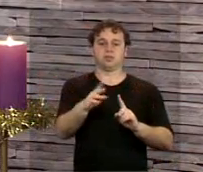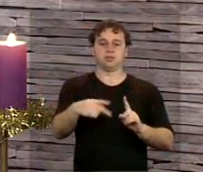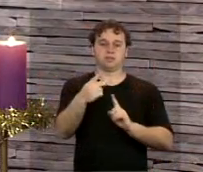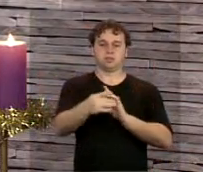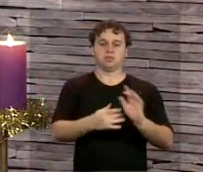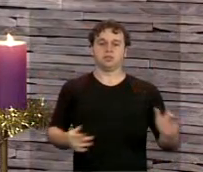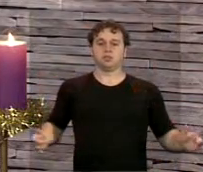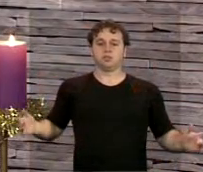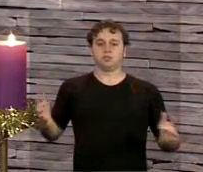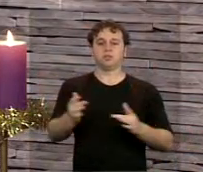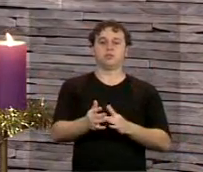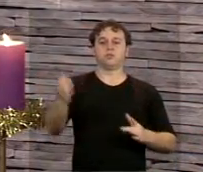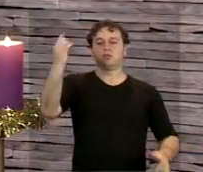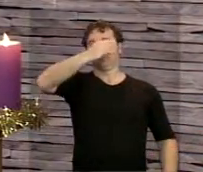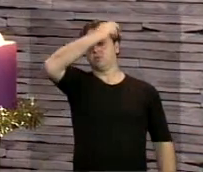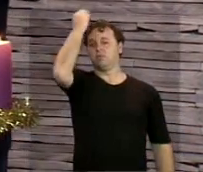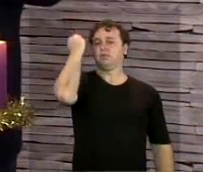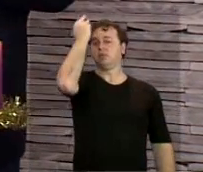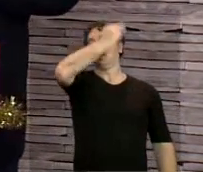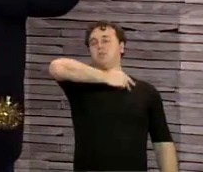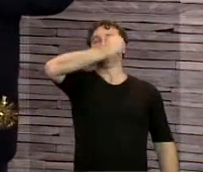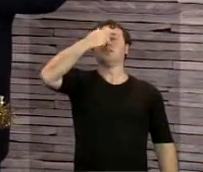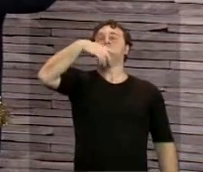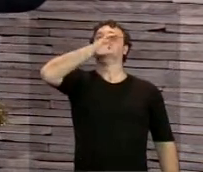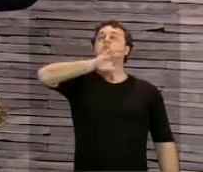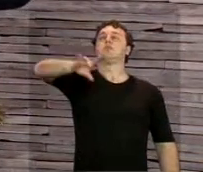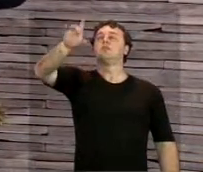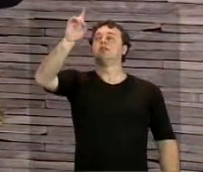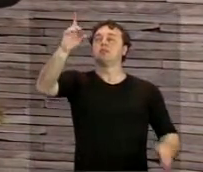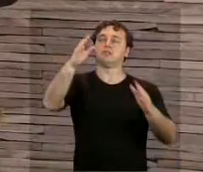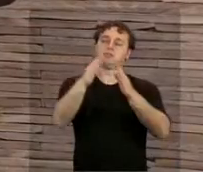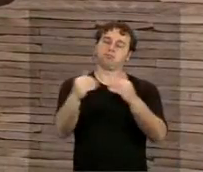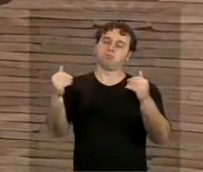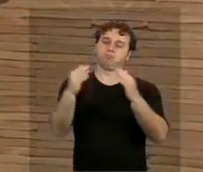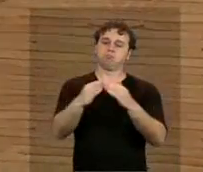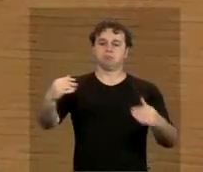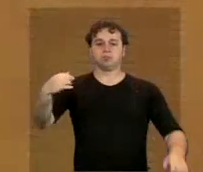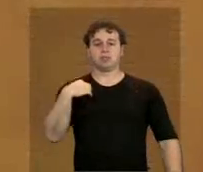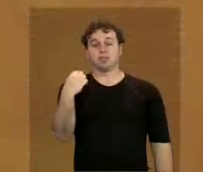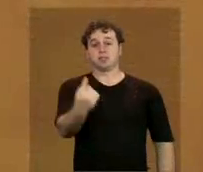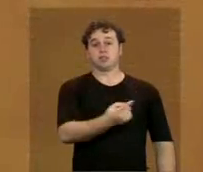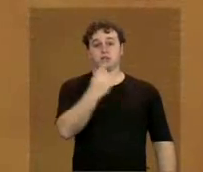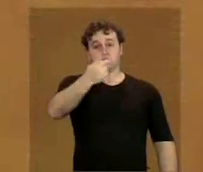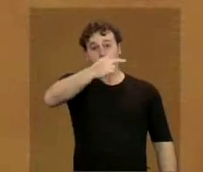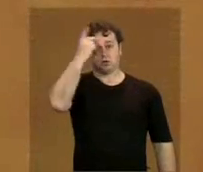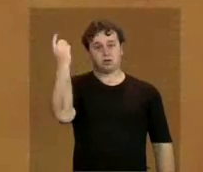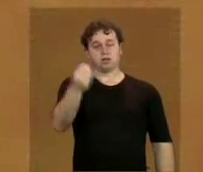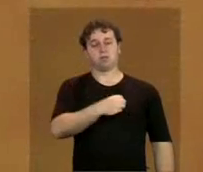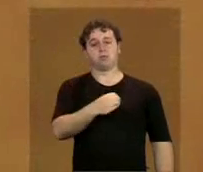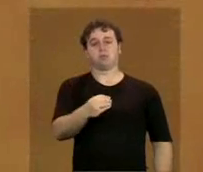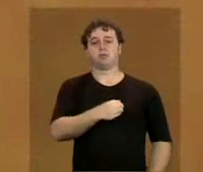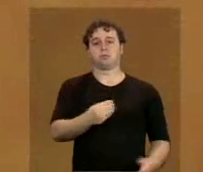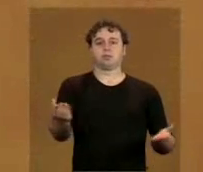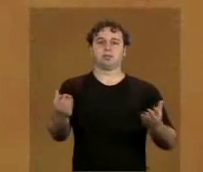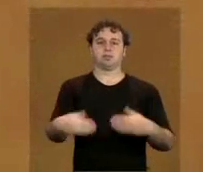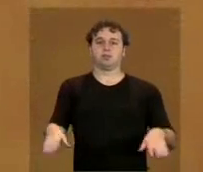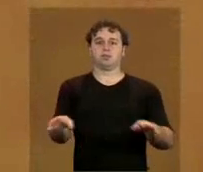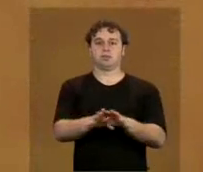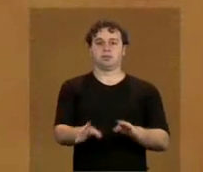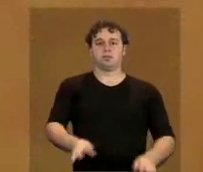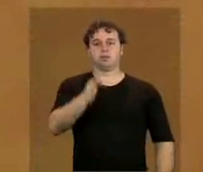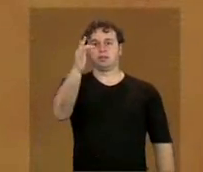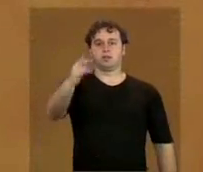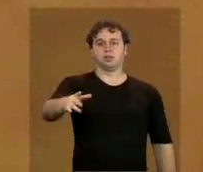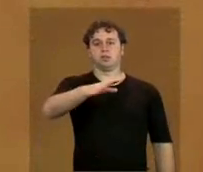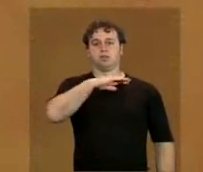as mulheres, e bendito é o fruto do vosso ventre, Jesus. Santa Maria, Mãe de Deus, rogai por nós,